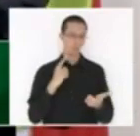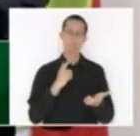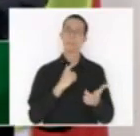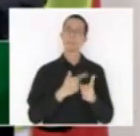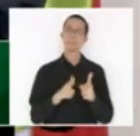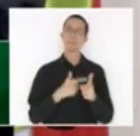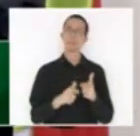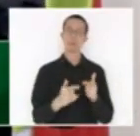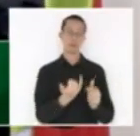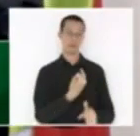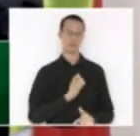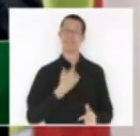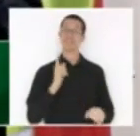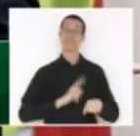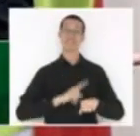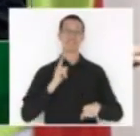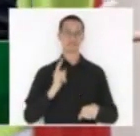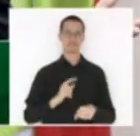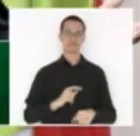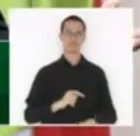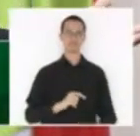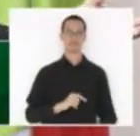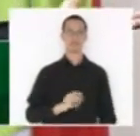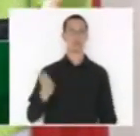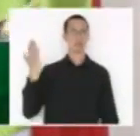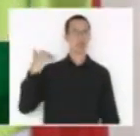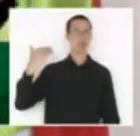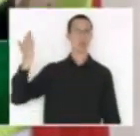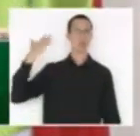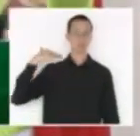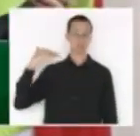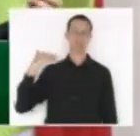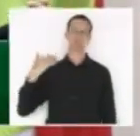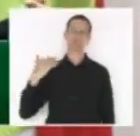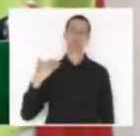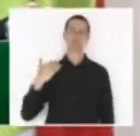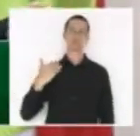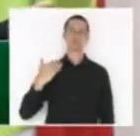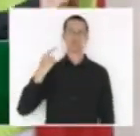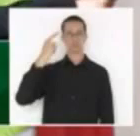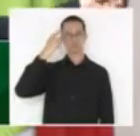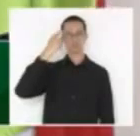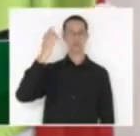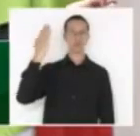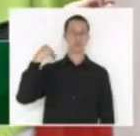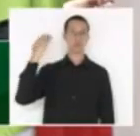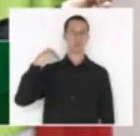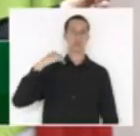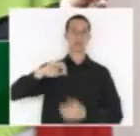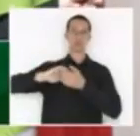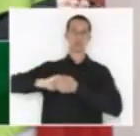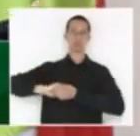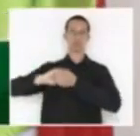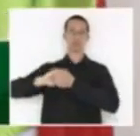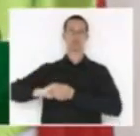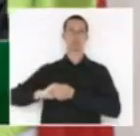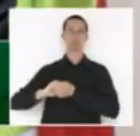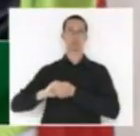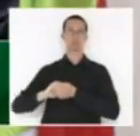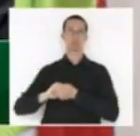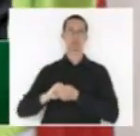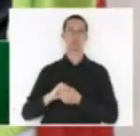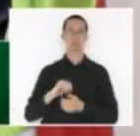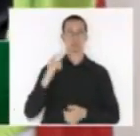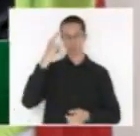não era. Então, até reconheço que quando Luiz Henrique pensou, já não era esse tempo. Mas ainda